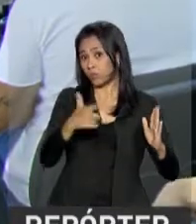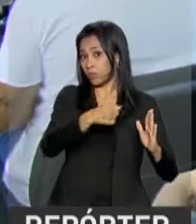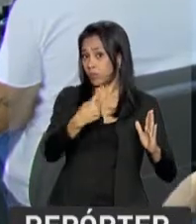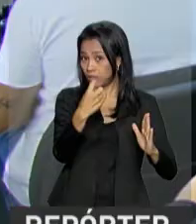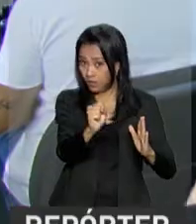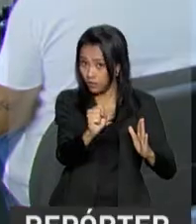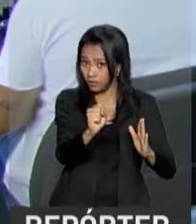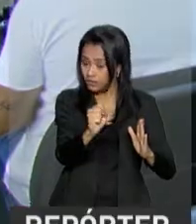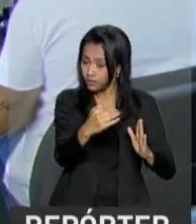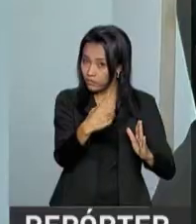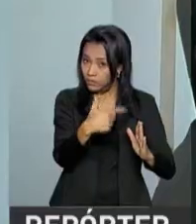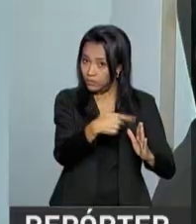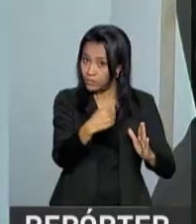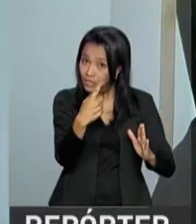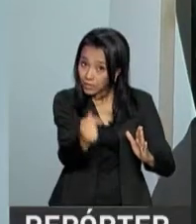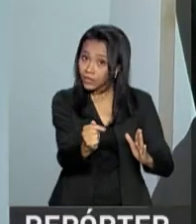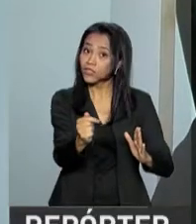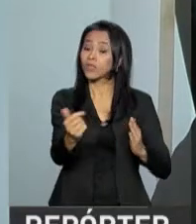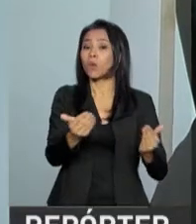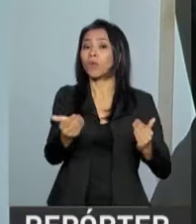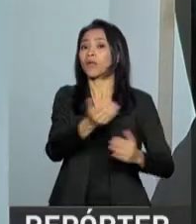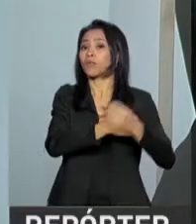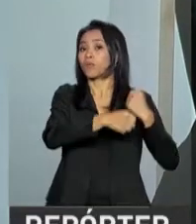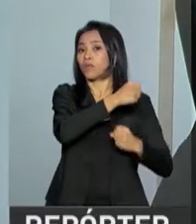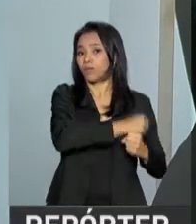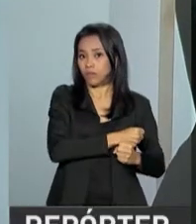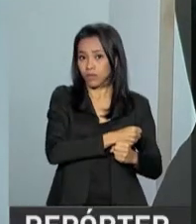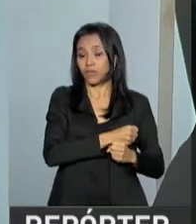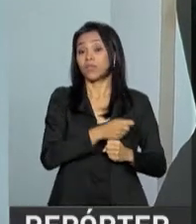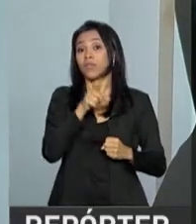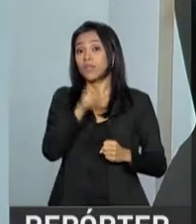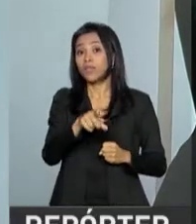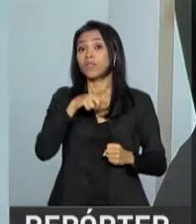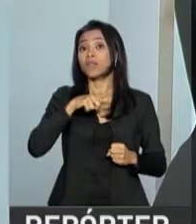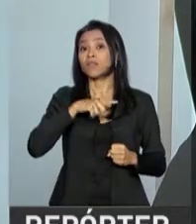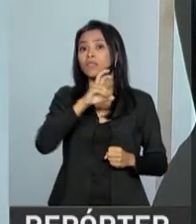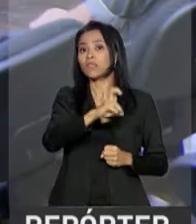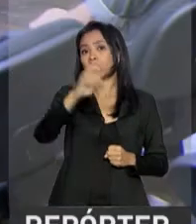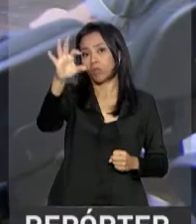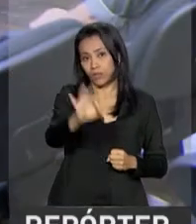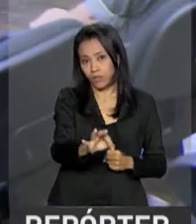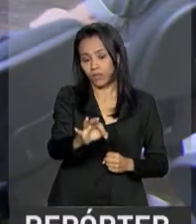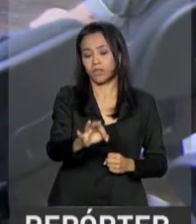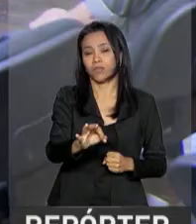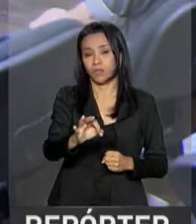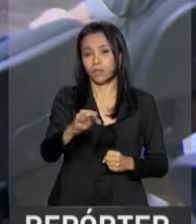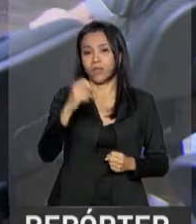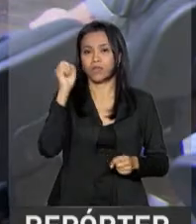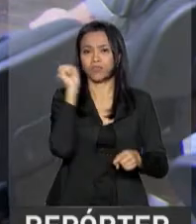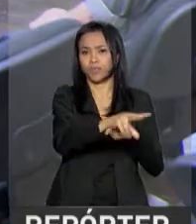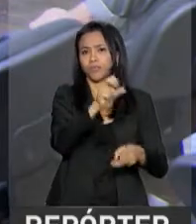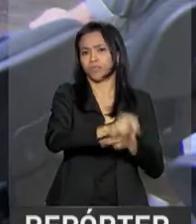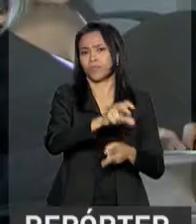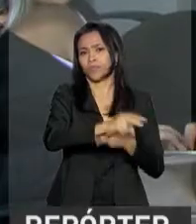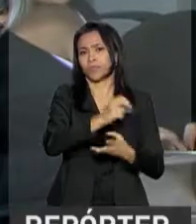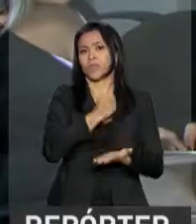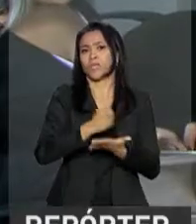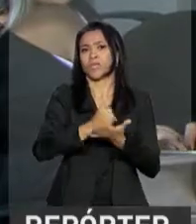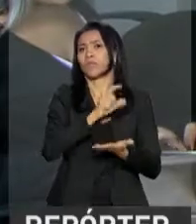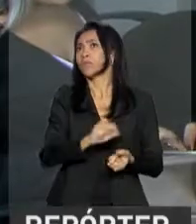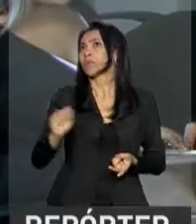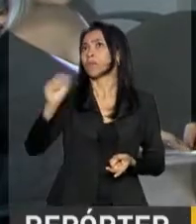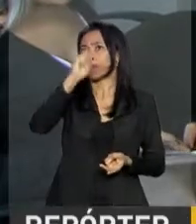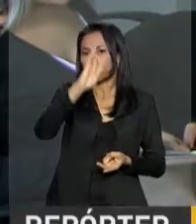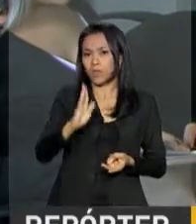em relação ao ano anterior e responderam por mais de 5% das admissões em todo o país em